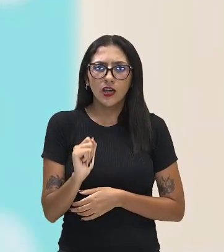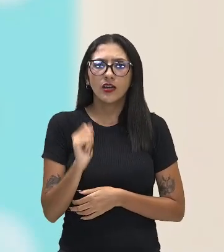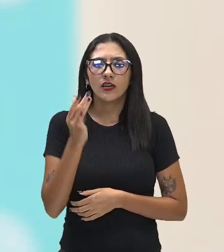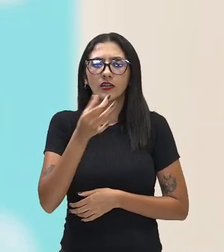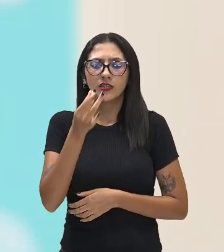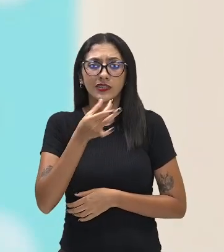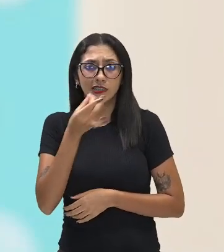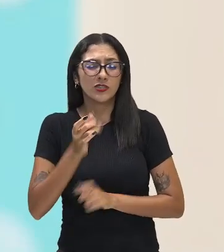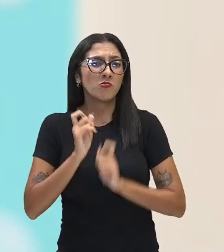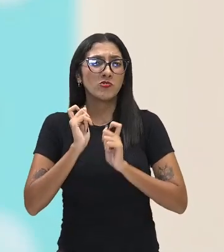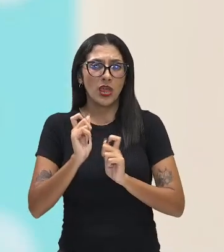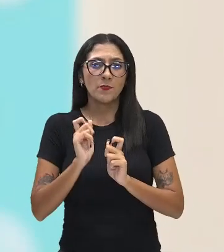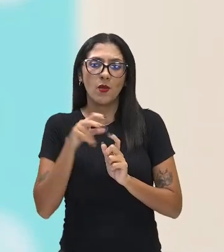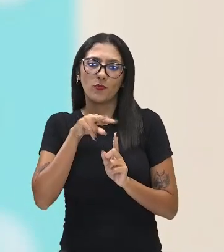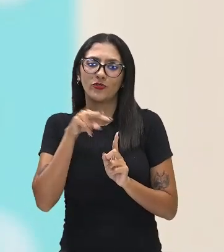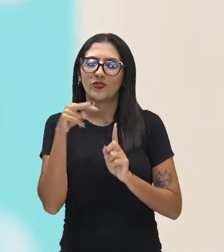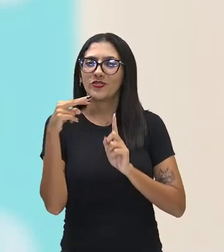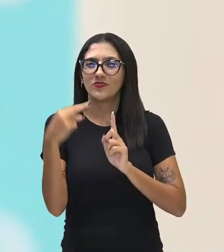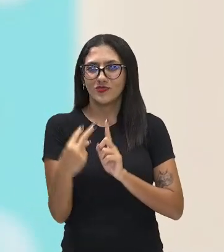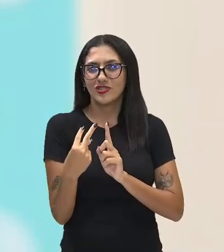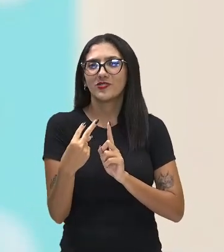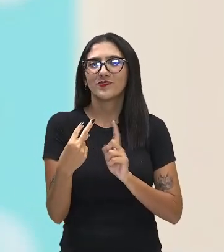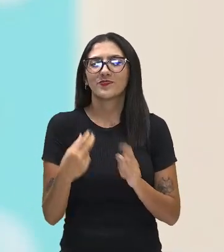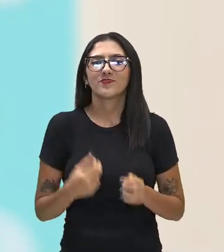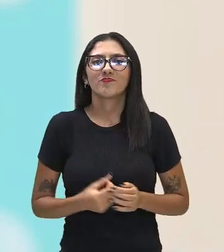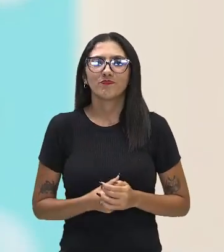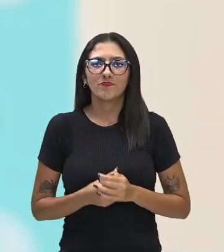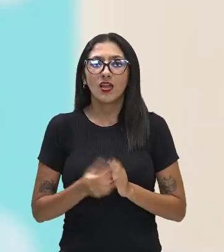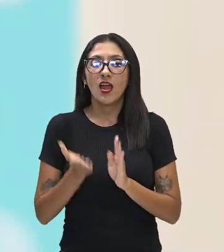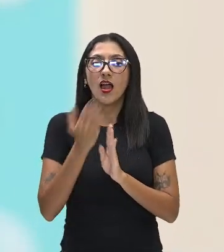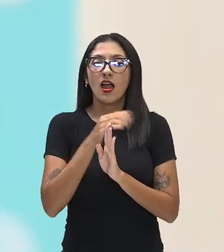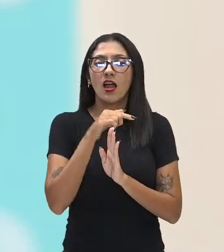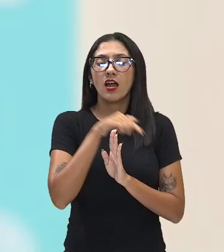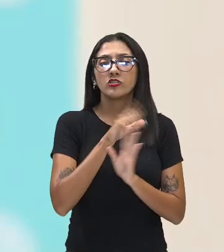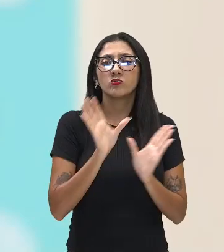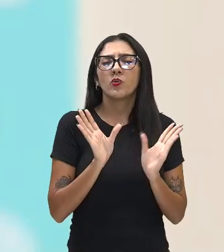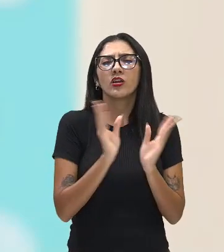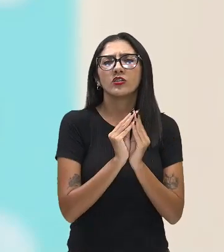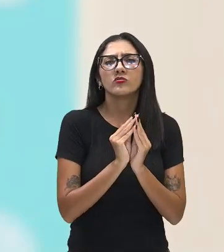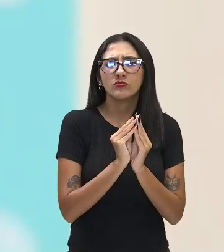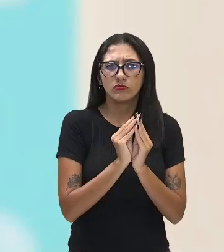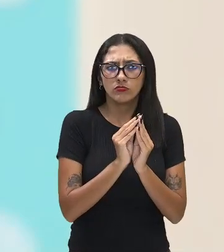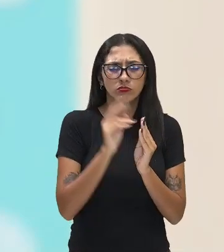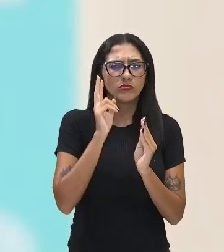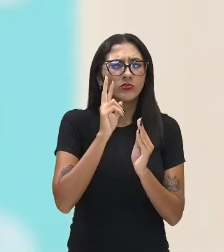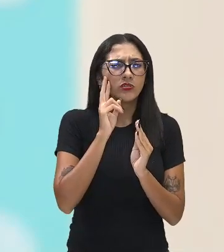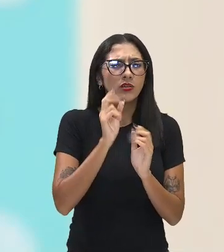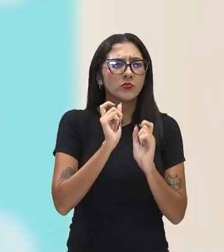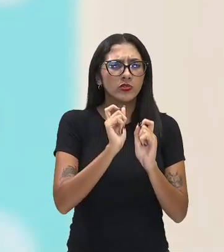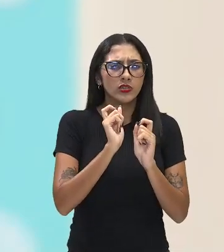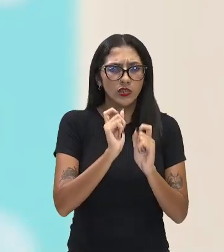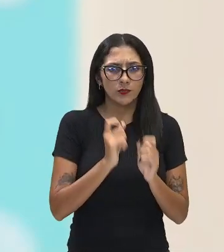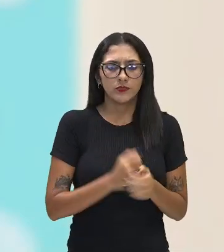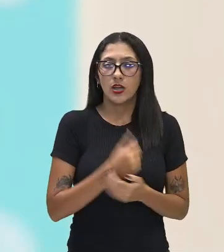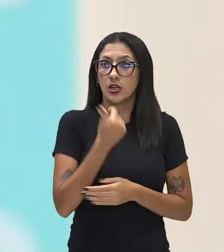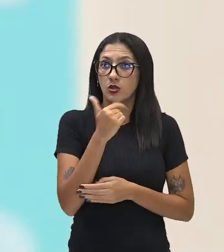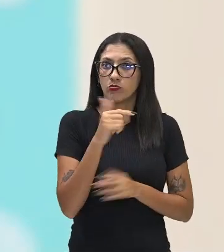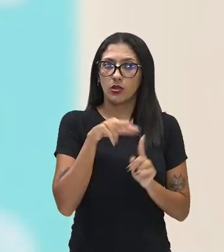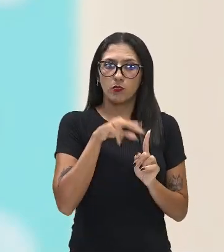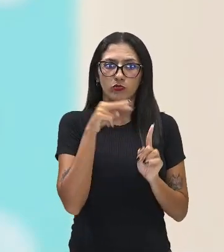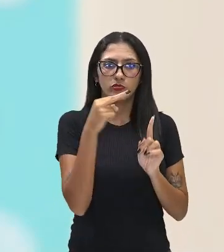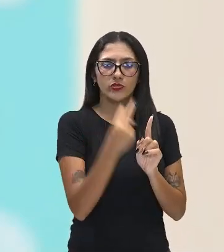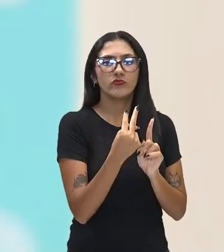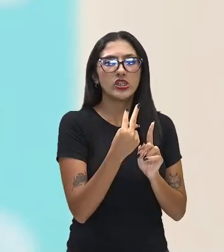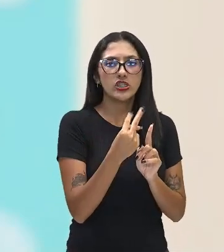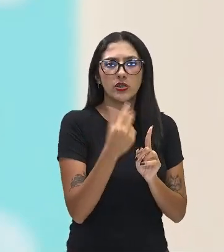vista, né? Ali, lá no resumo que eu acabei de ler para vocês, não existe ponto de vista.